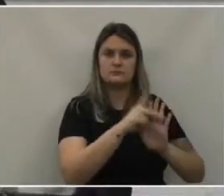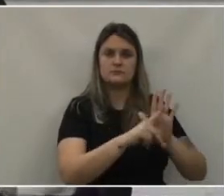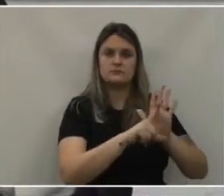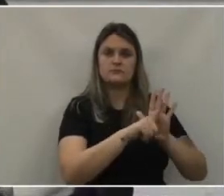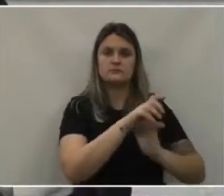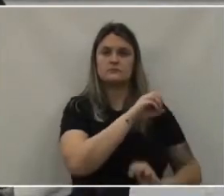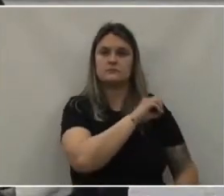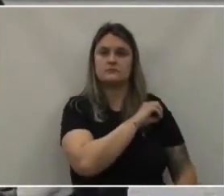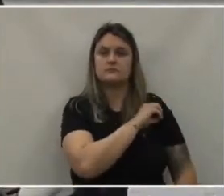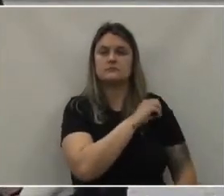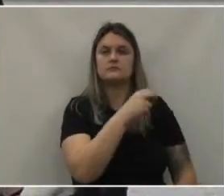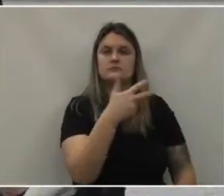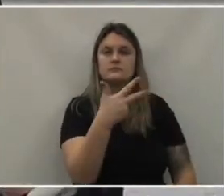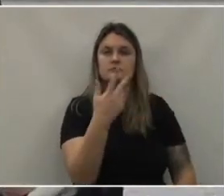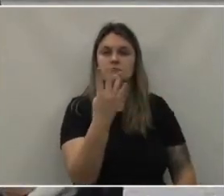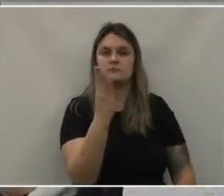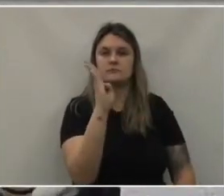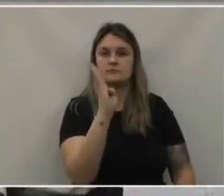número